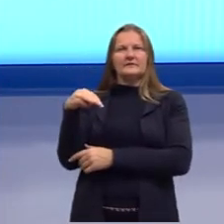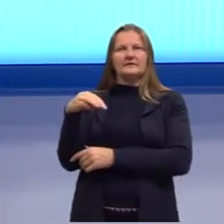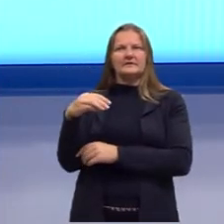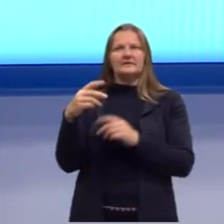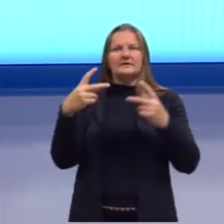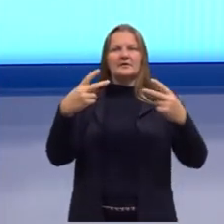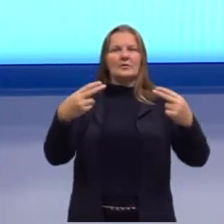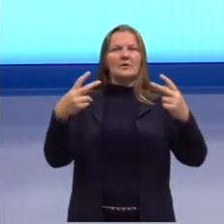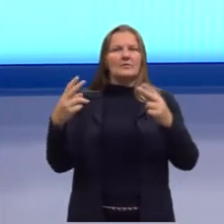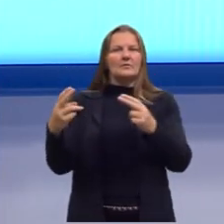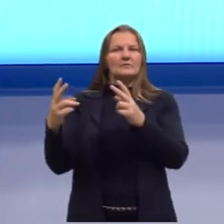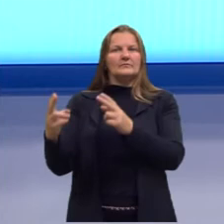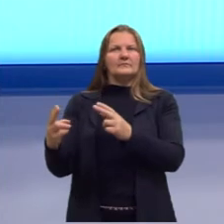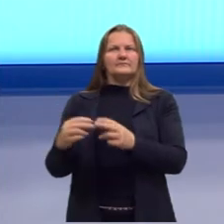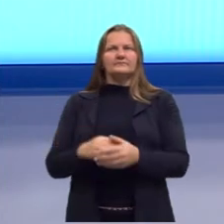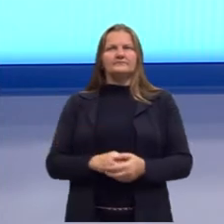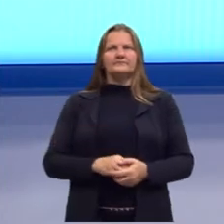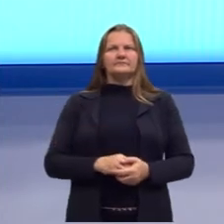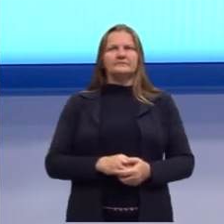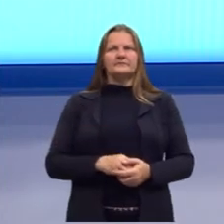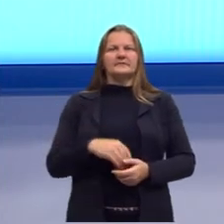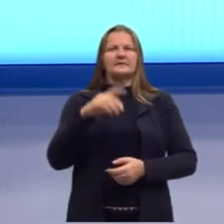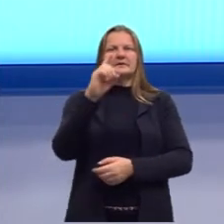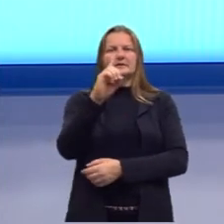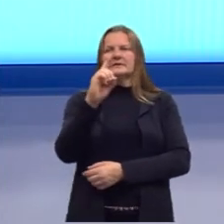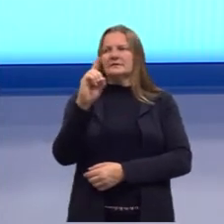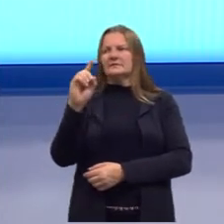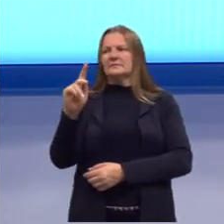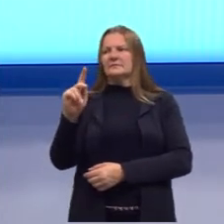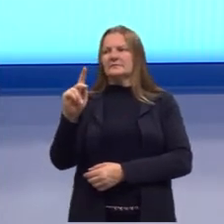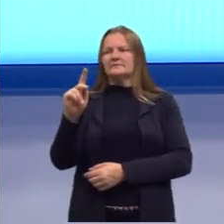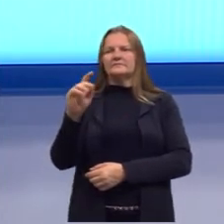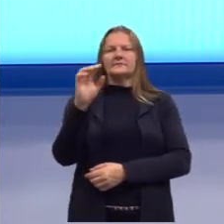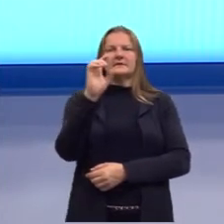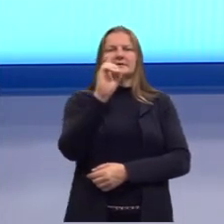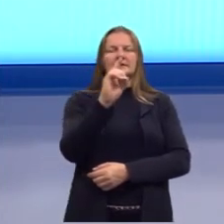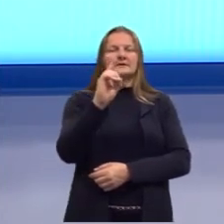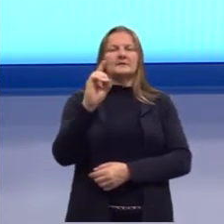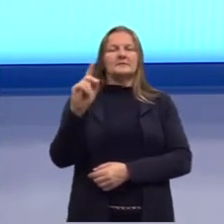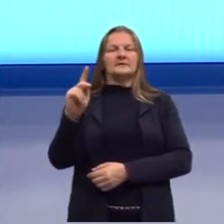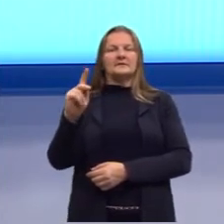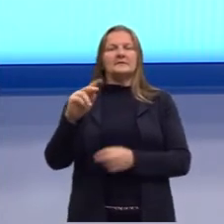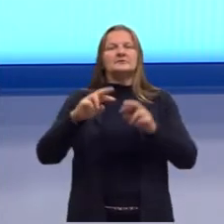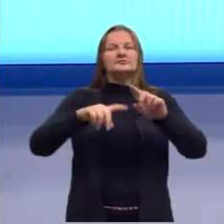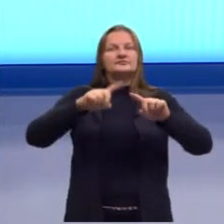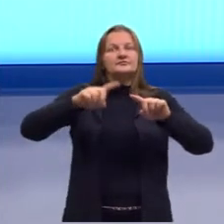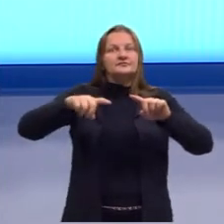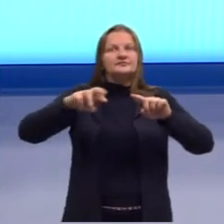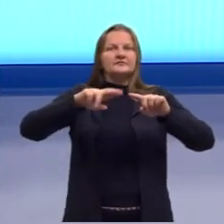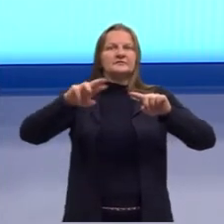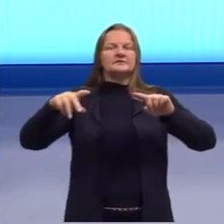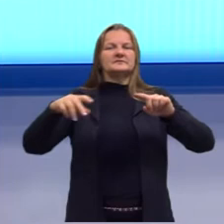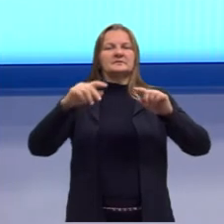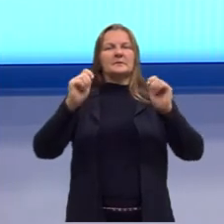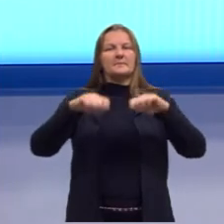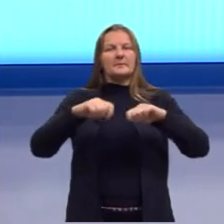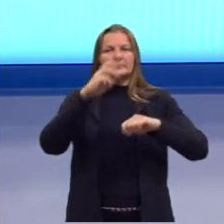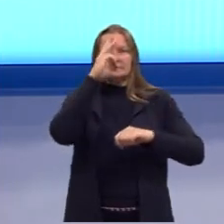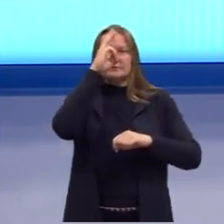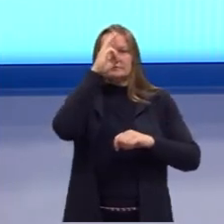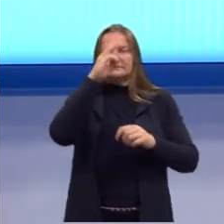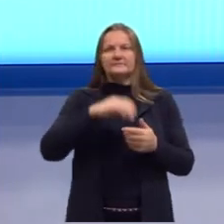como igual a gente tem o que aqui ó ddp que aquela diferença de potencial tá